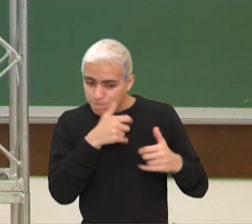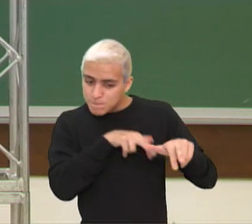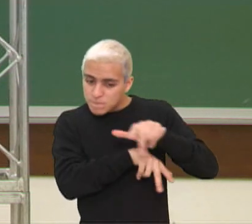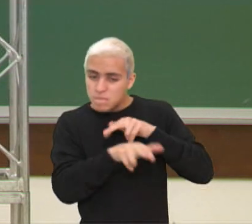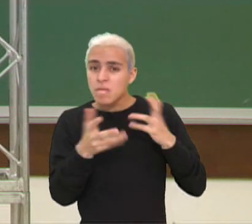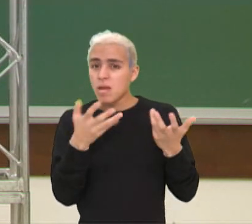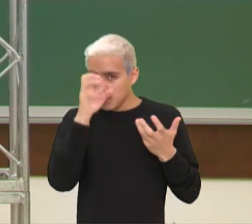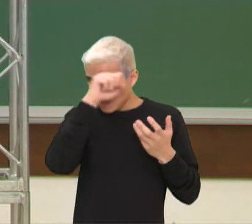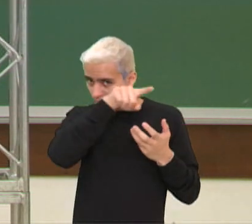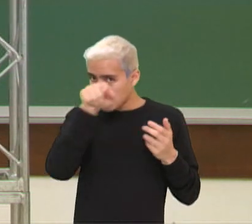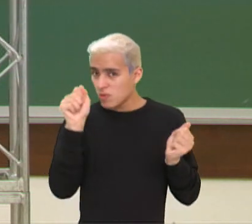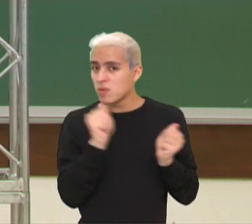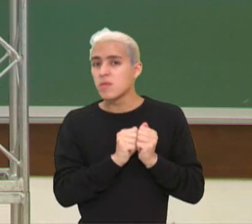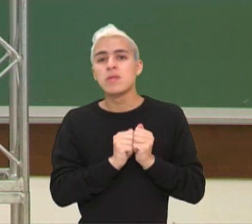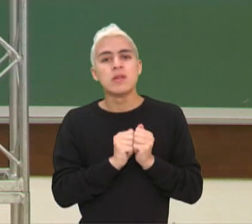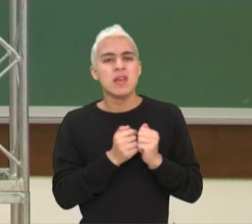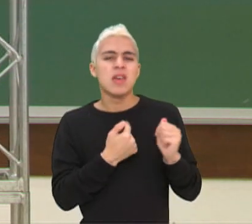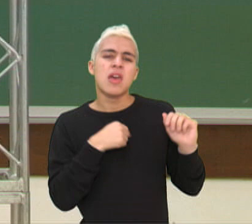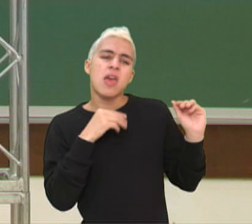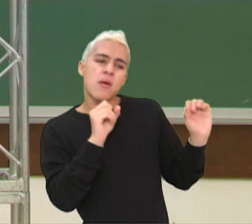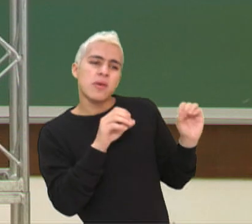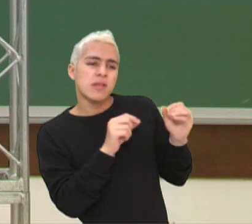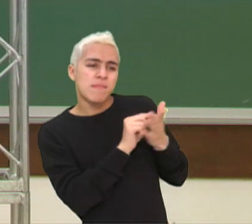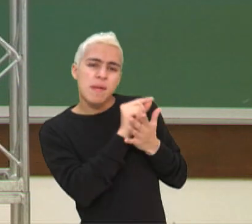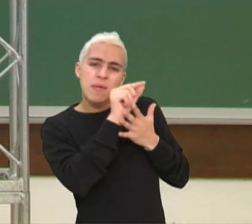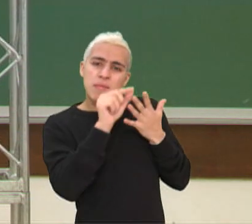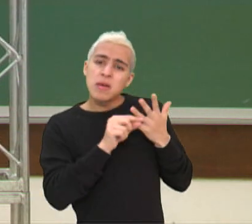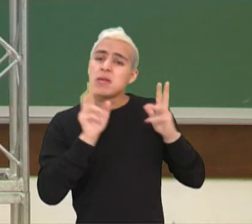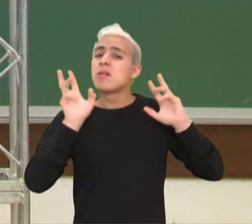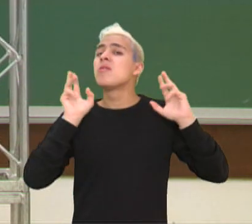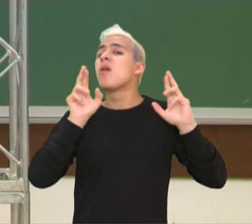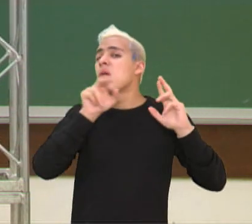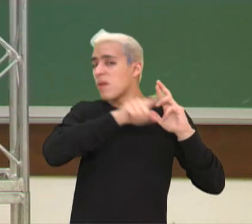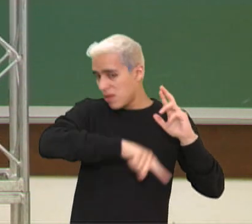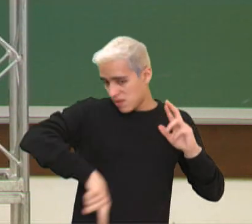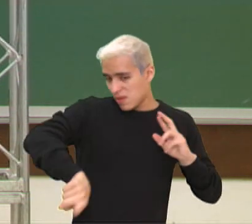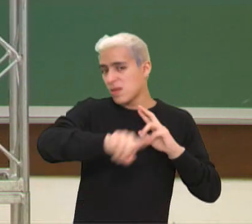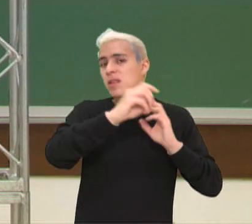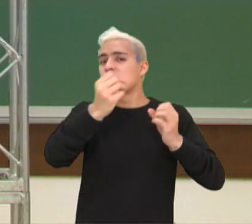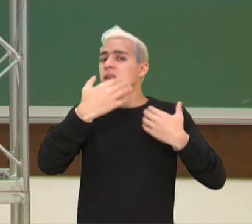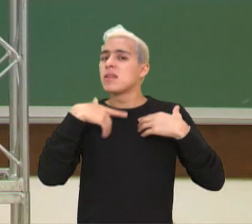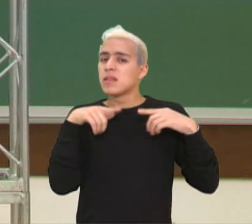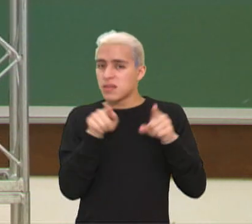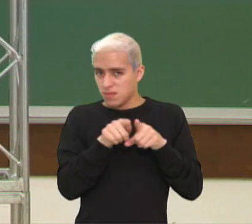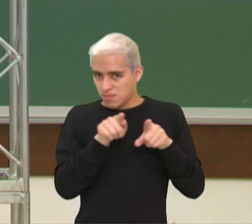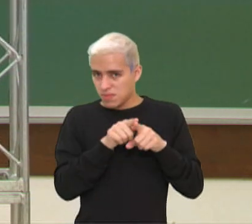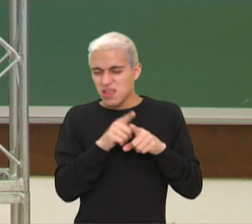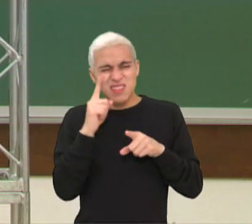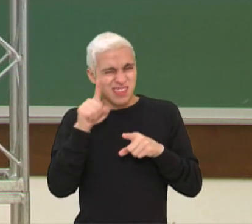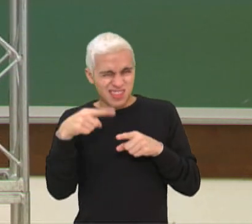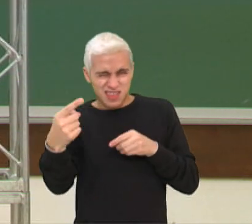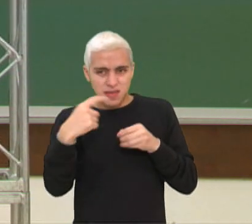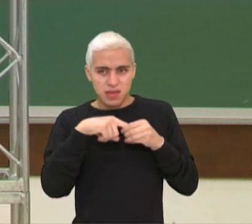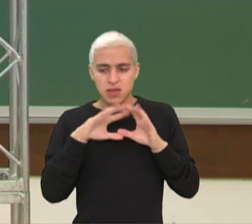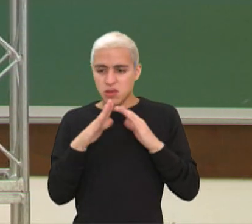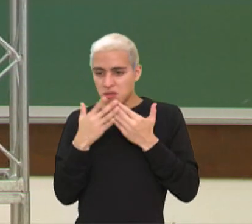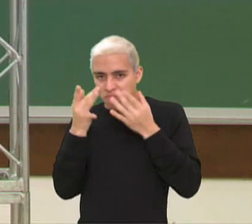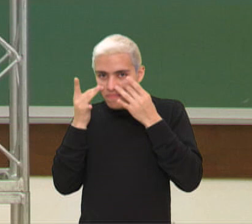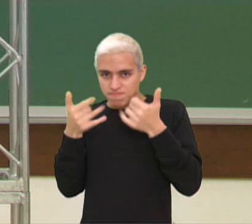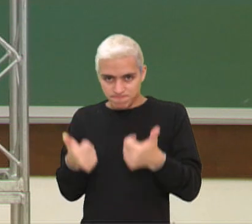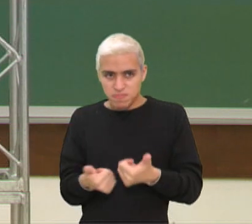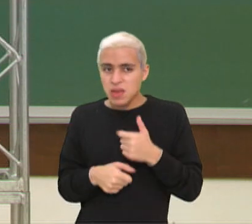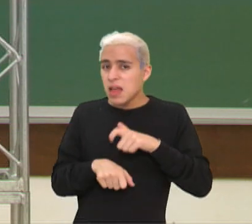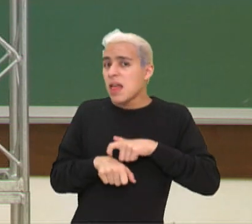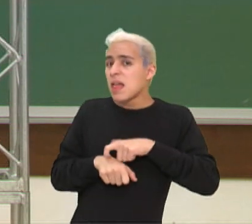vocês sobre esses jogos, né? Eu ensinei uns para vocês, eu espero que vocês me ensinem alguns quando a gente voltar para a sala de aula. Então, vai dar um tempinho,